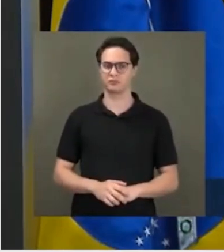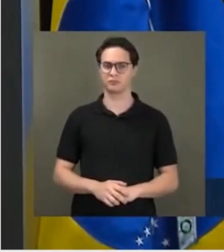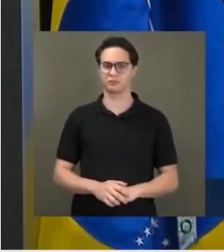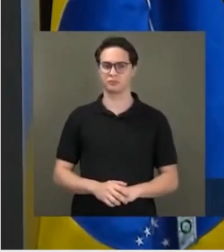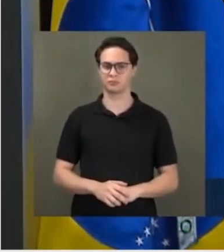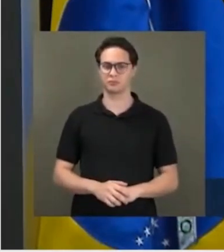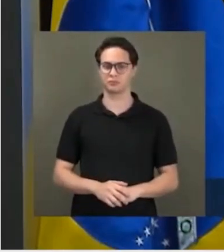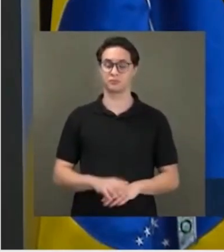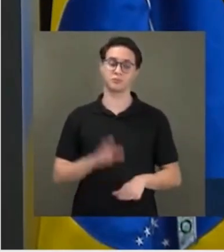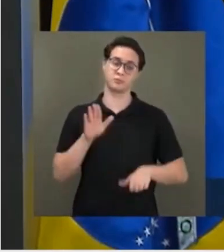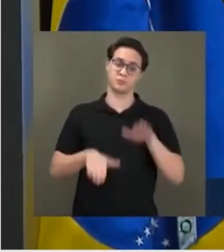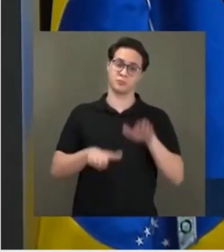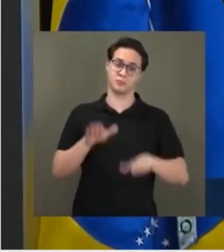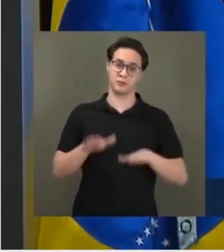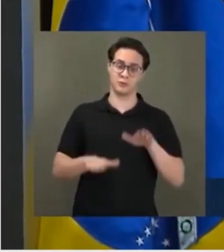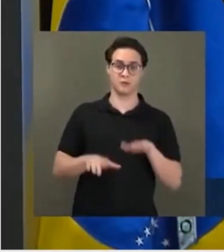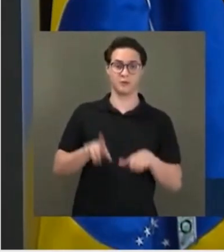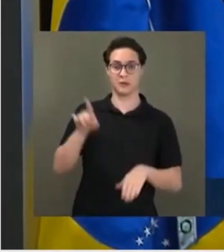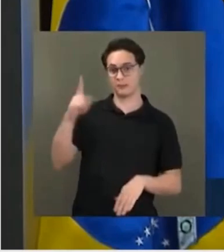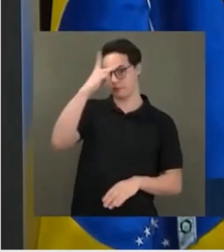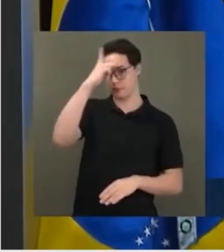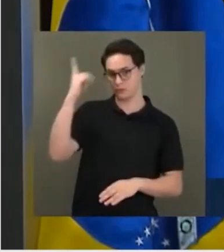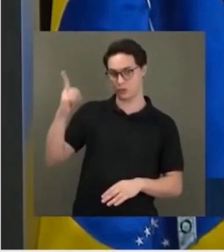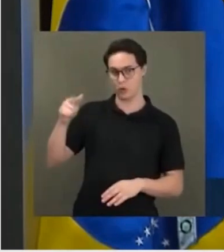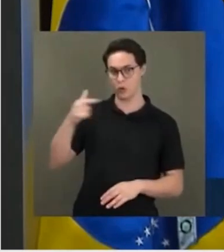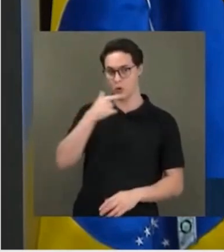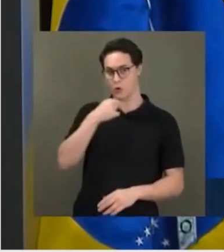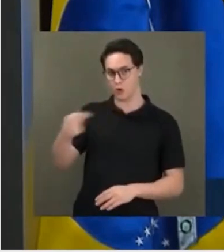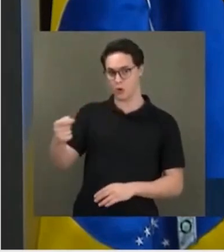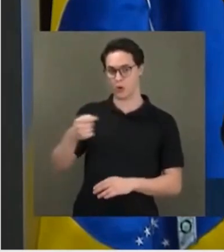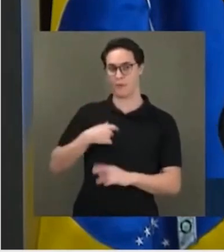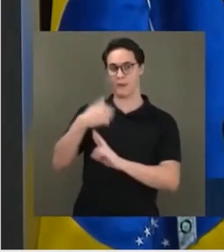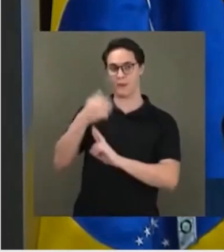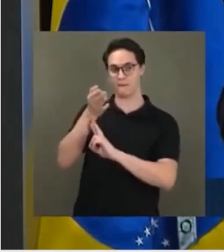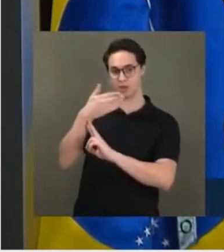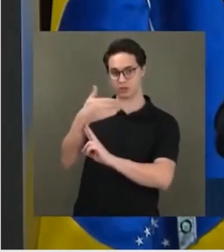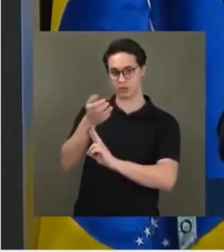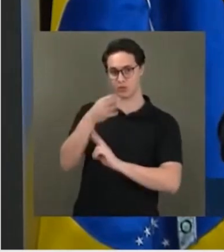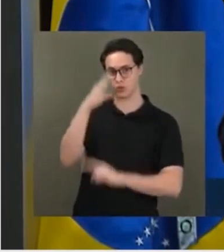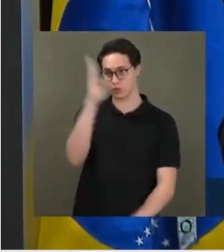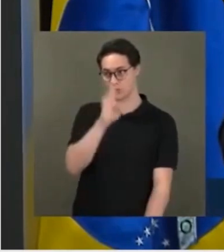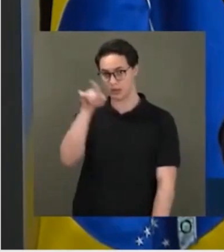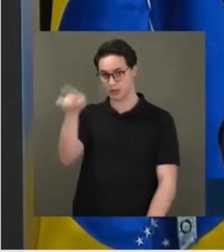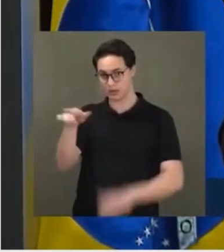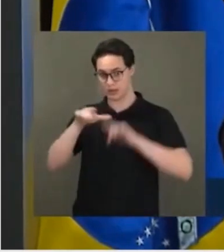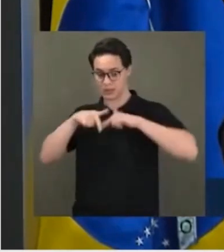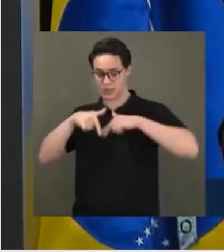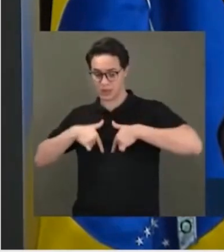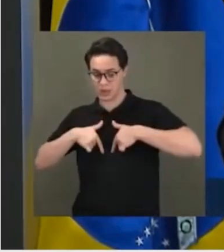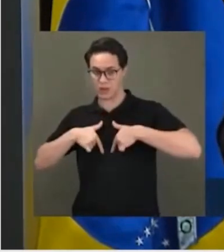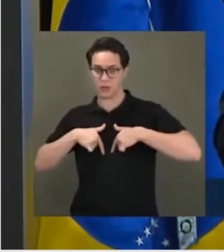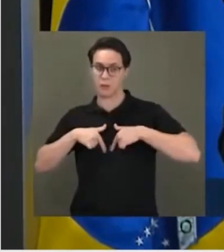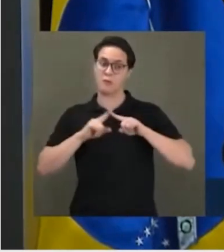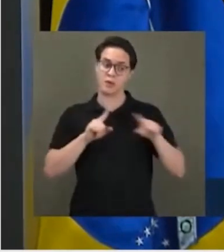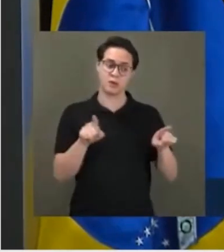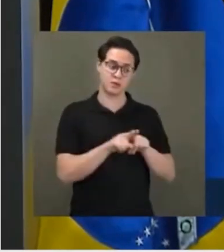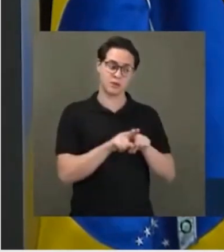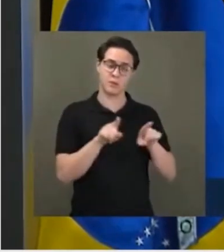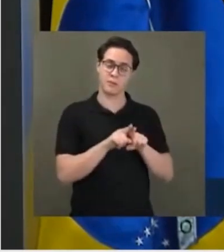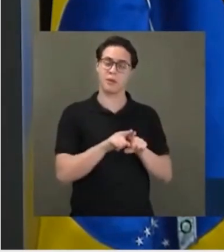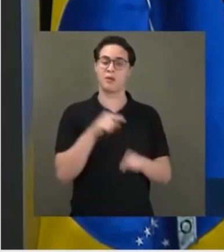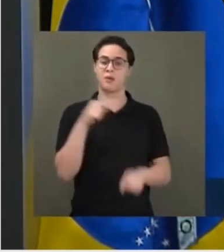embaixador do Brasil em Israel mas o próprio presidente Lula tenha